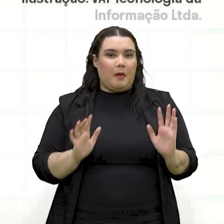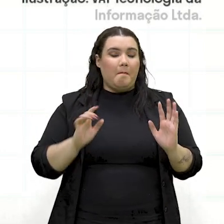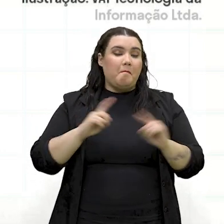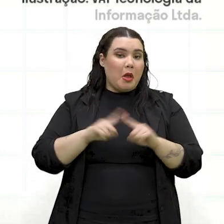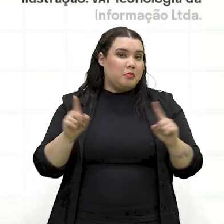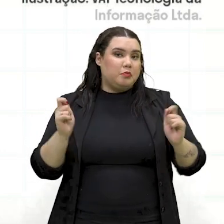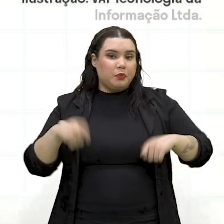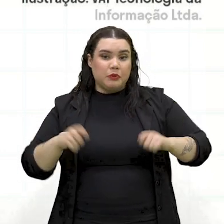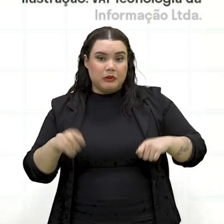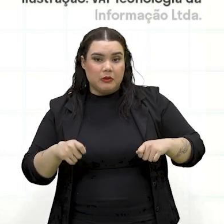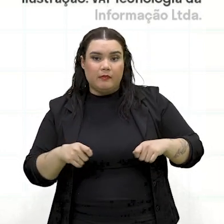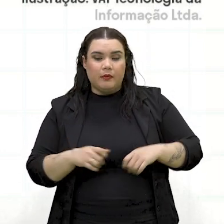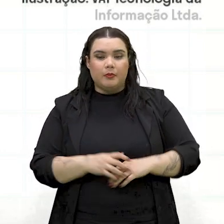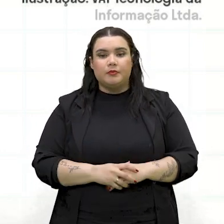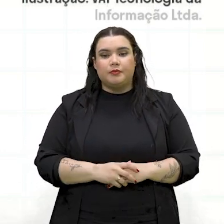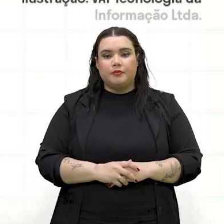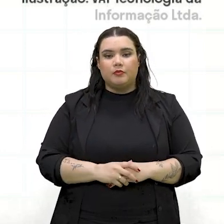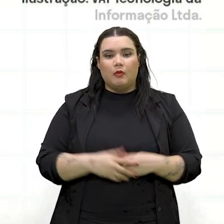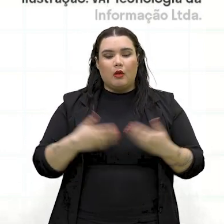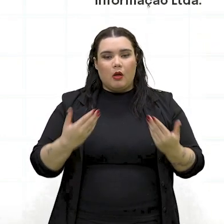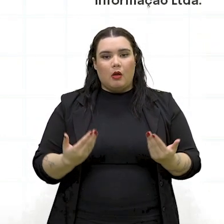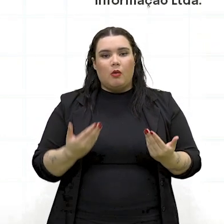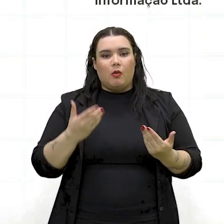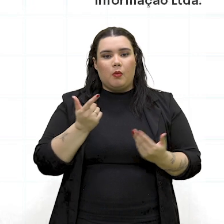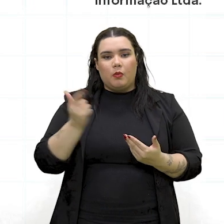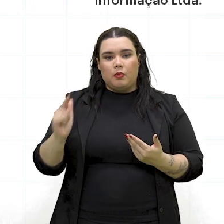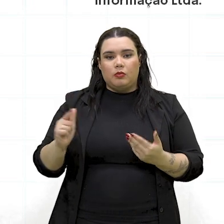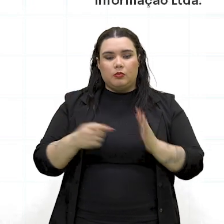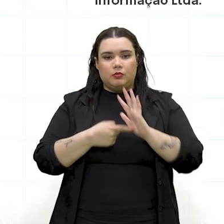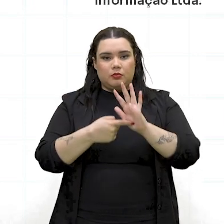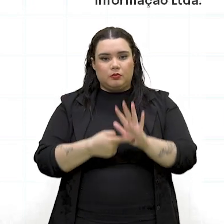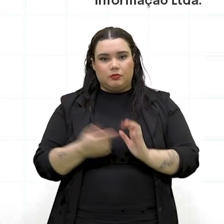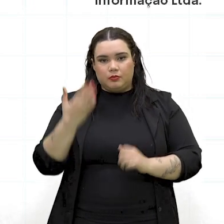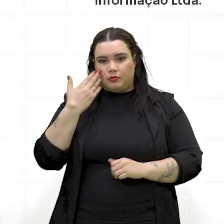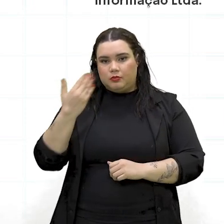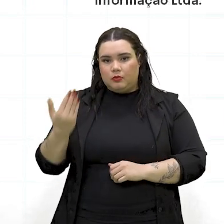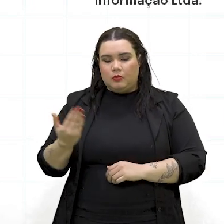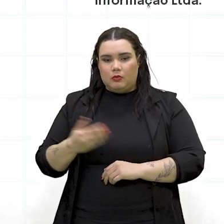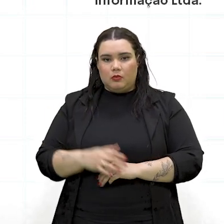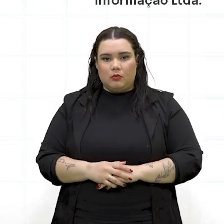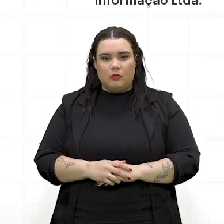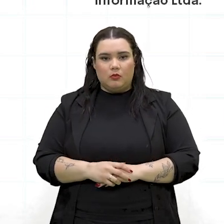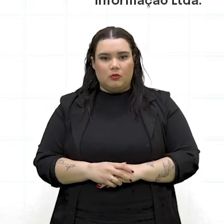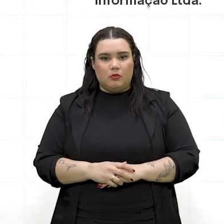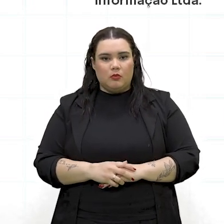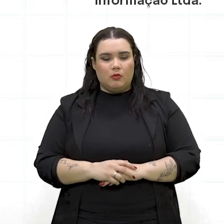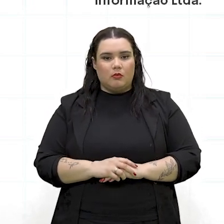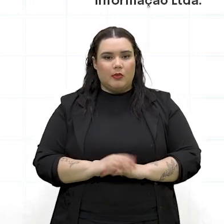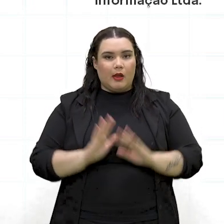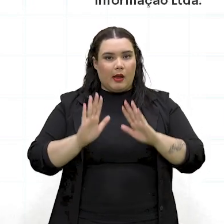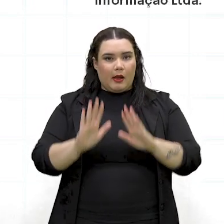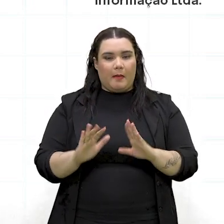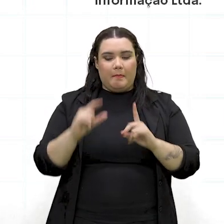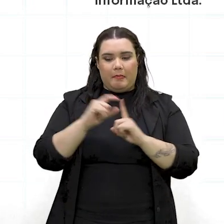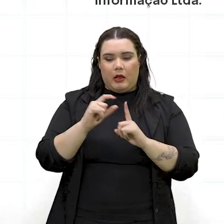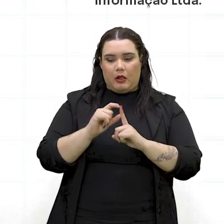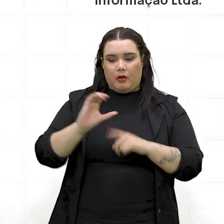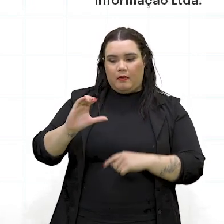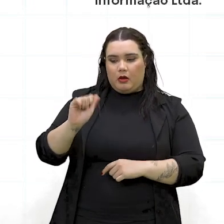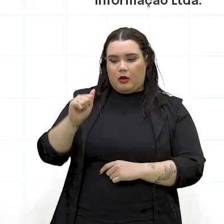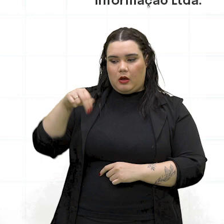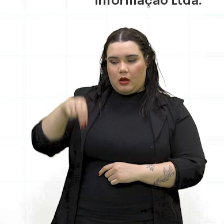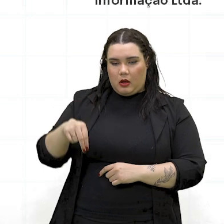can como possibilidade, vejam, eu tenho. Nós não usamos can para falar